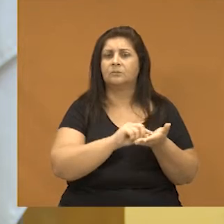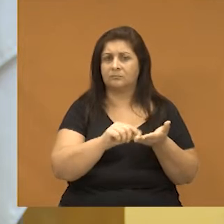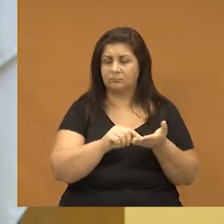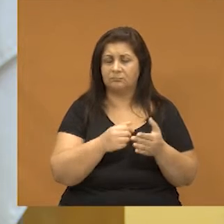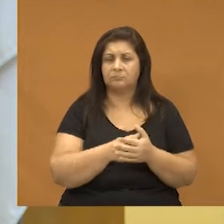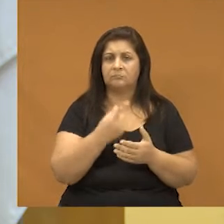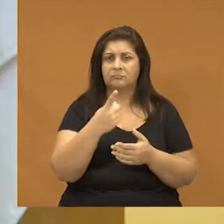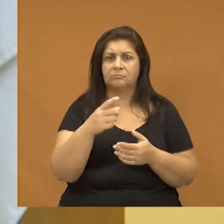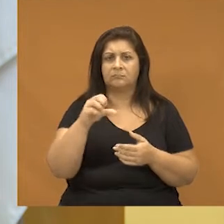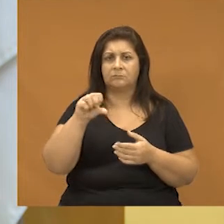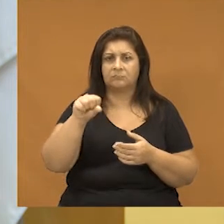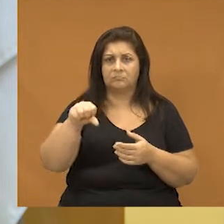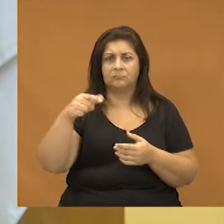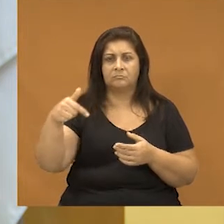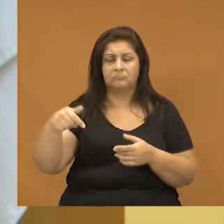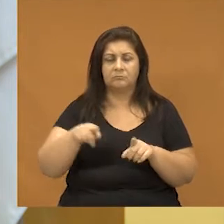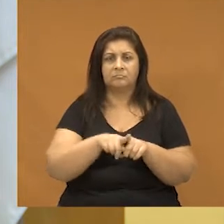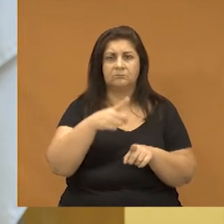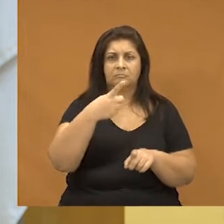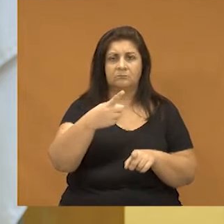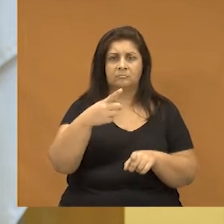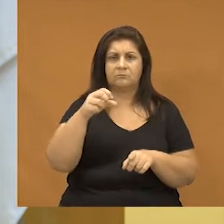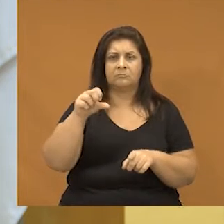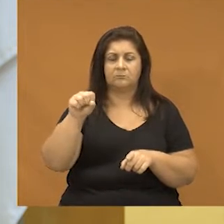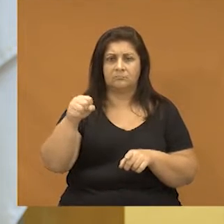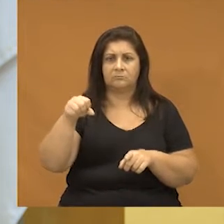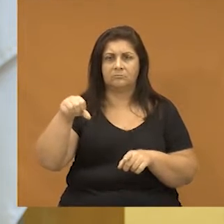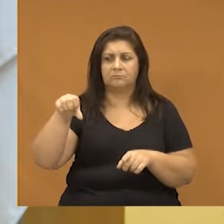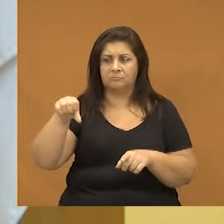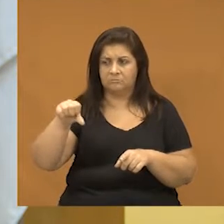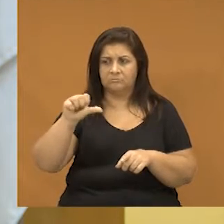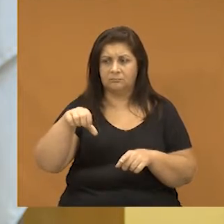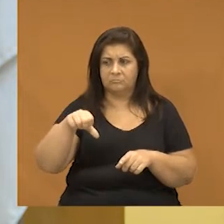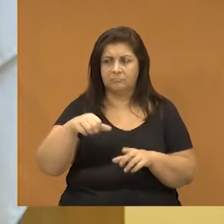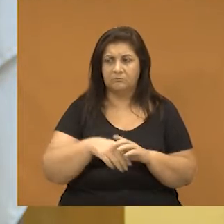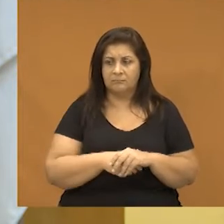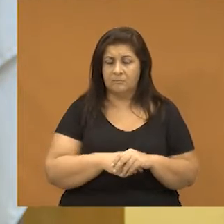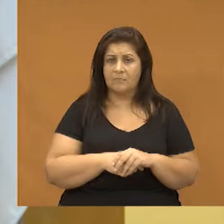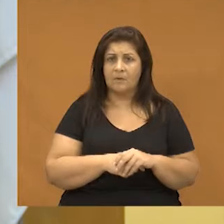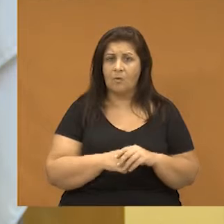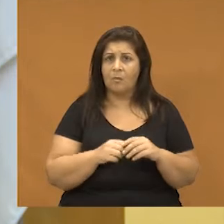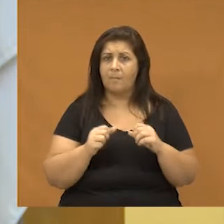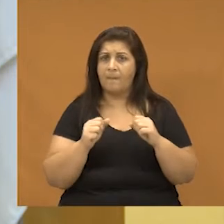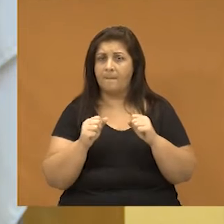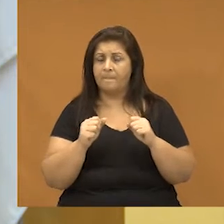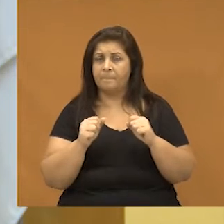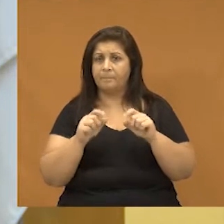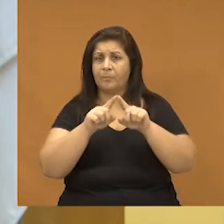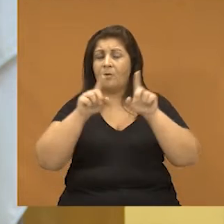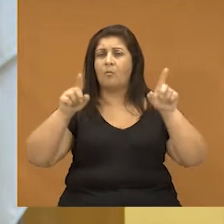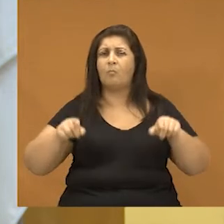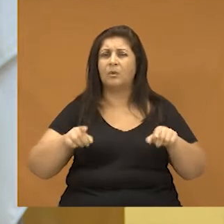e 199 o primeiro parágrafo sobre o poder público e a saúde pública